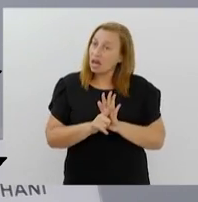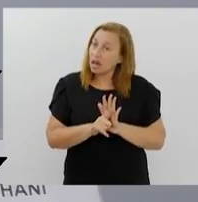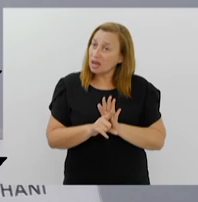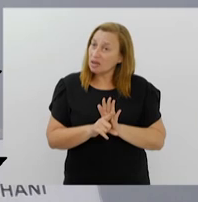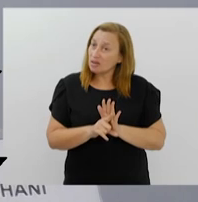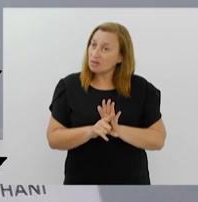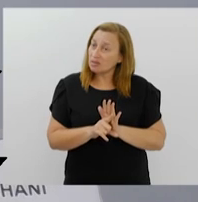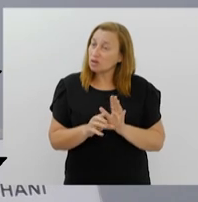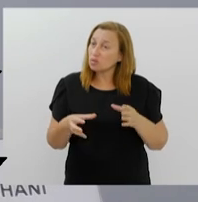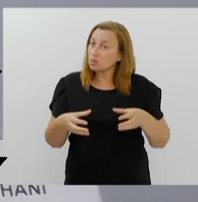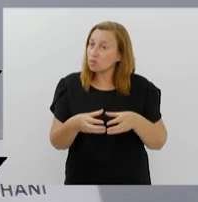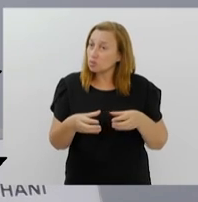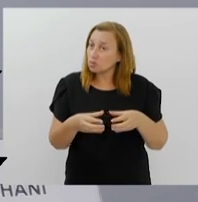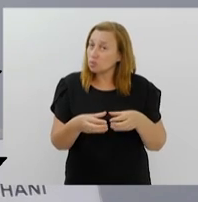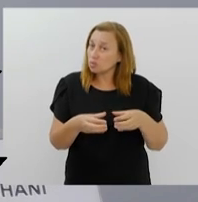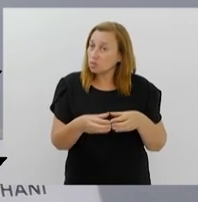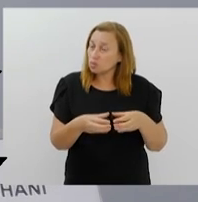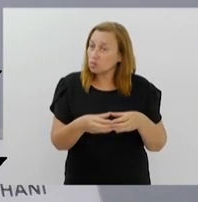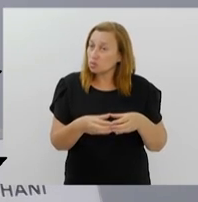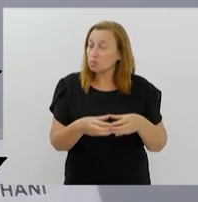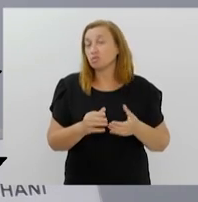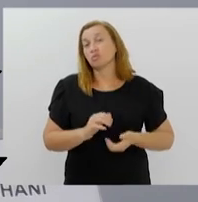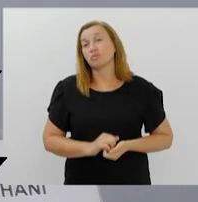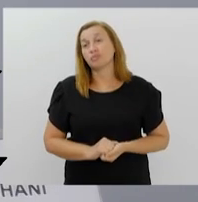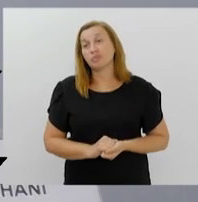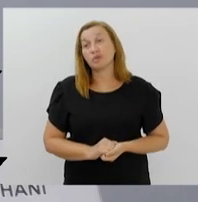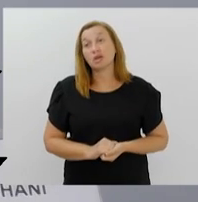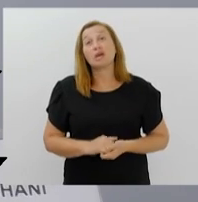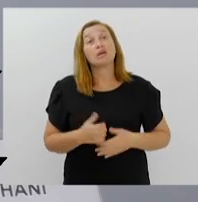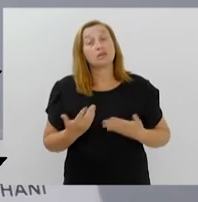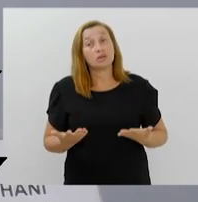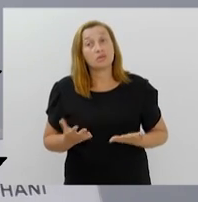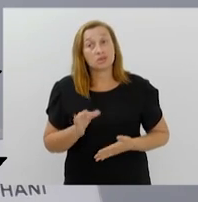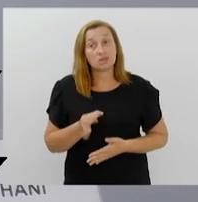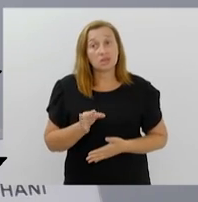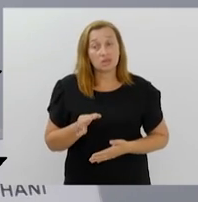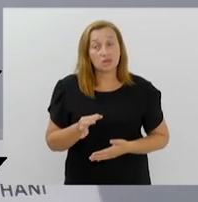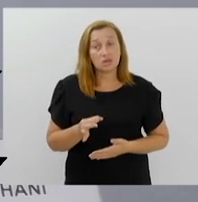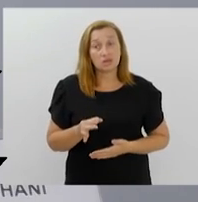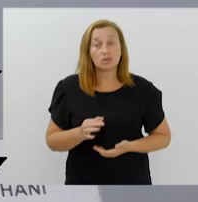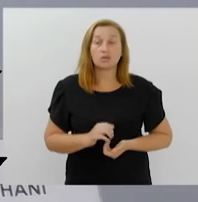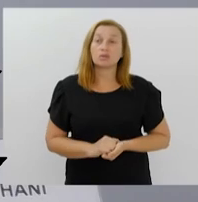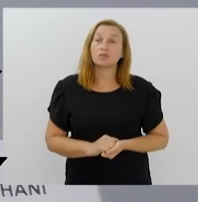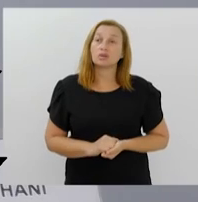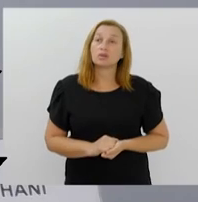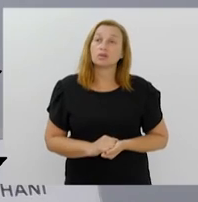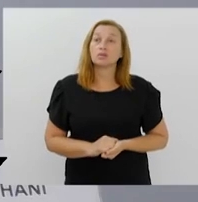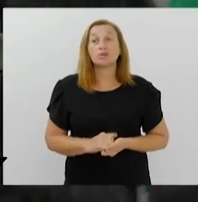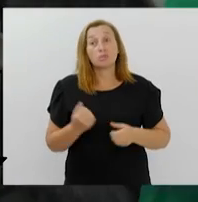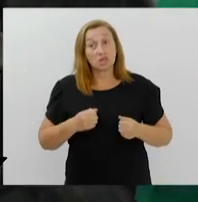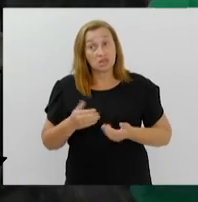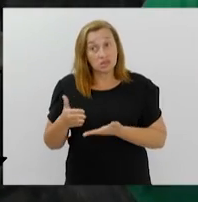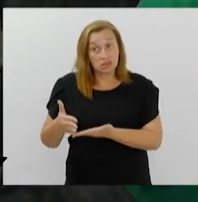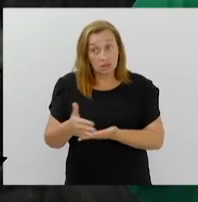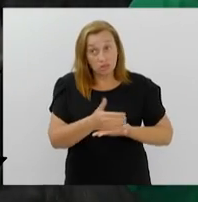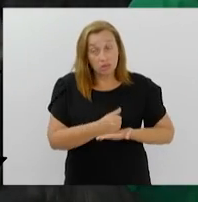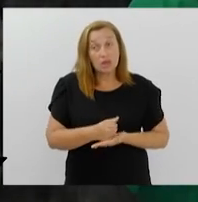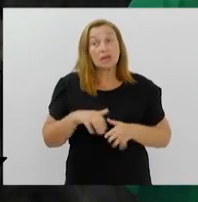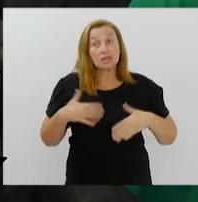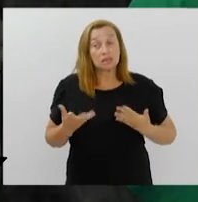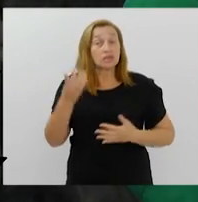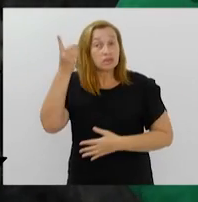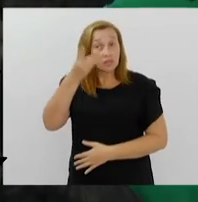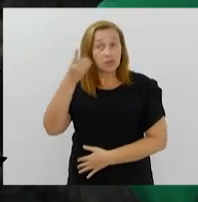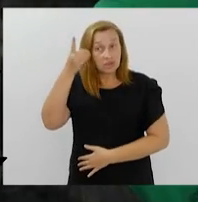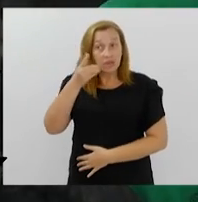sessão de carteira nesse porte portanto eventual situação de inconsistência precisa ser apurada então a deputada Céli